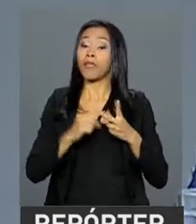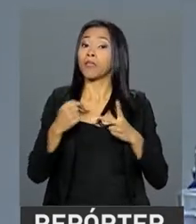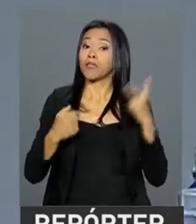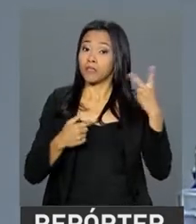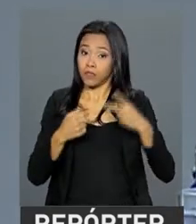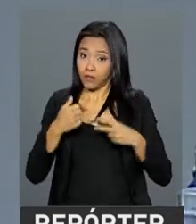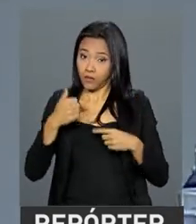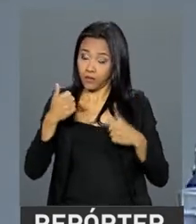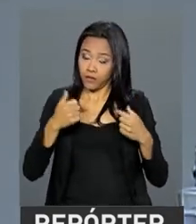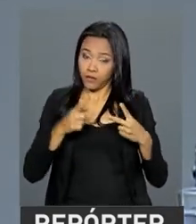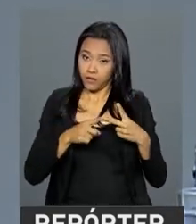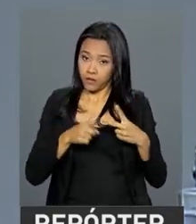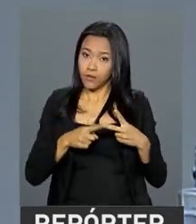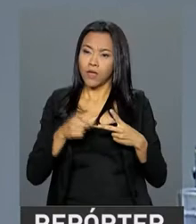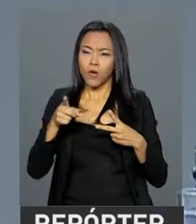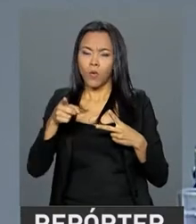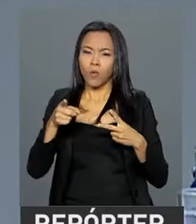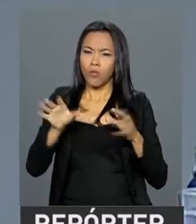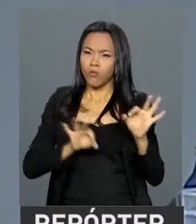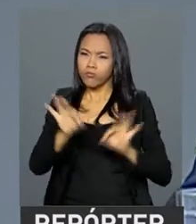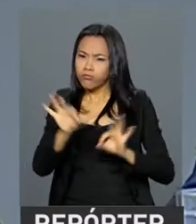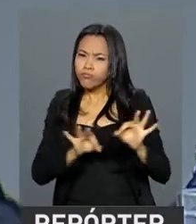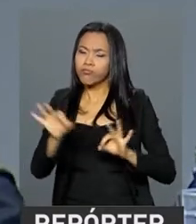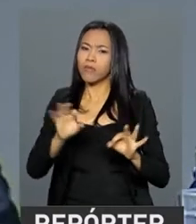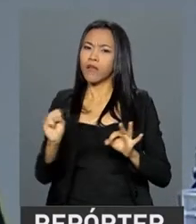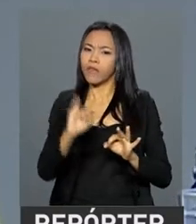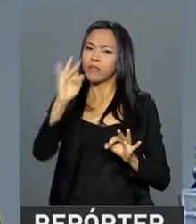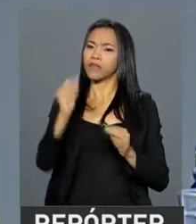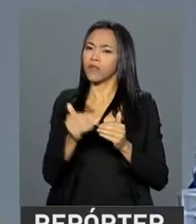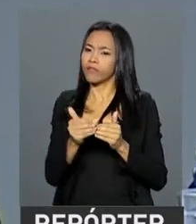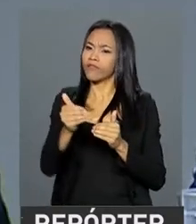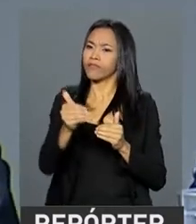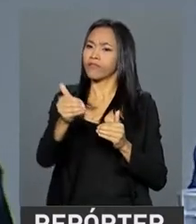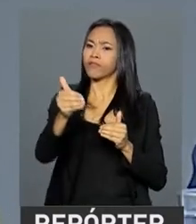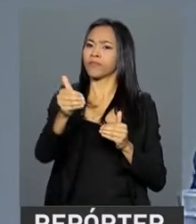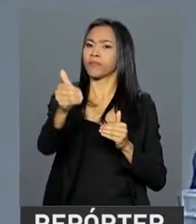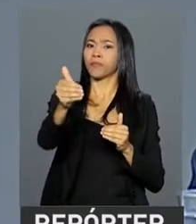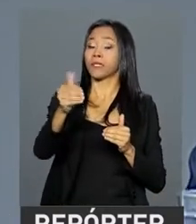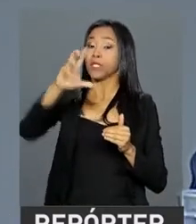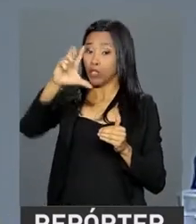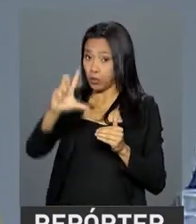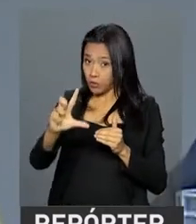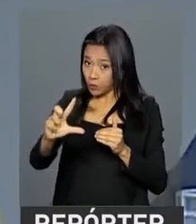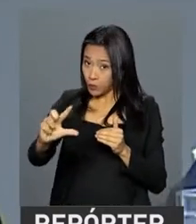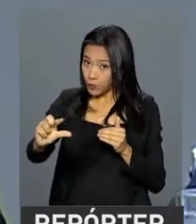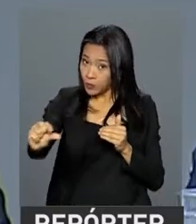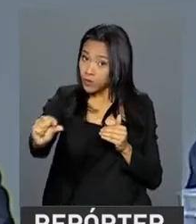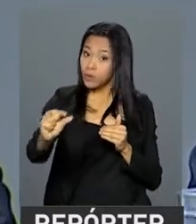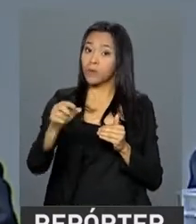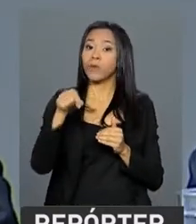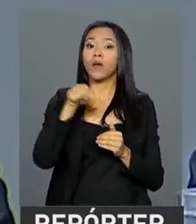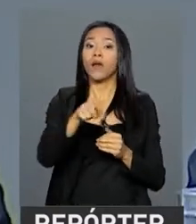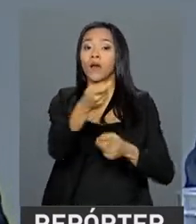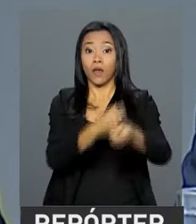longas ancorada em patamares baixos a economia pode almejar